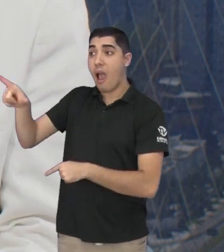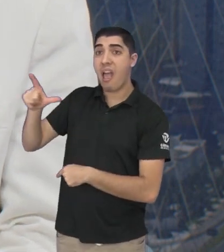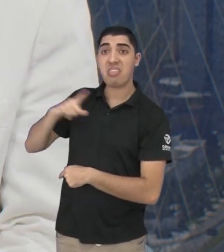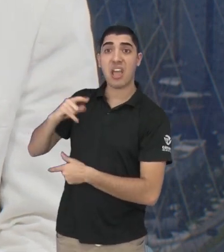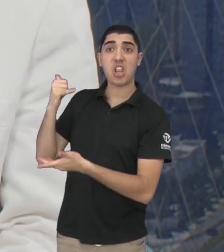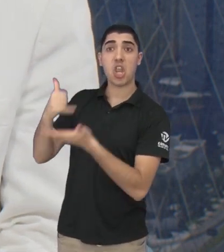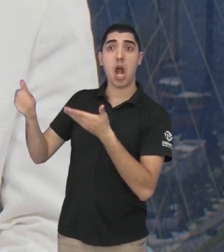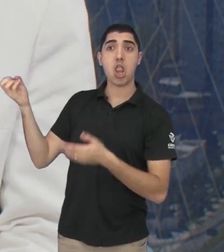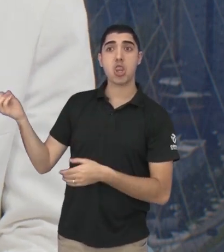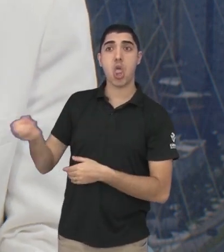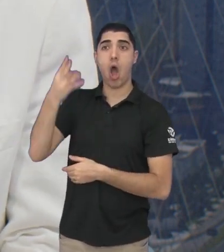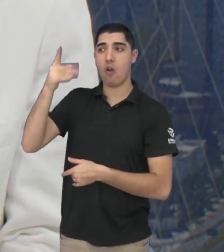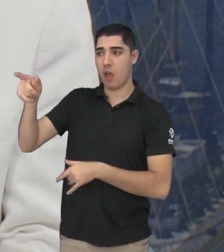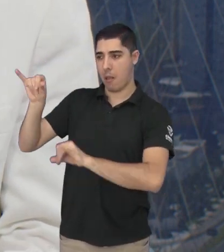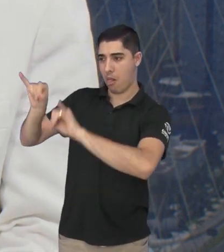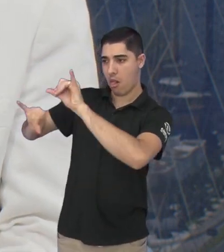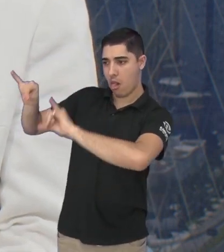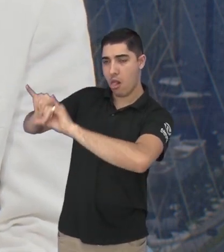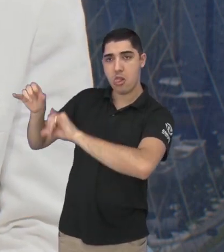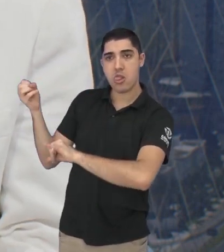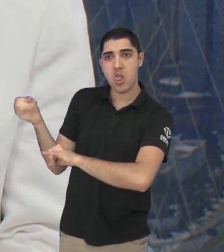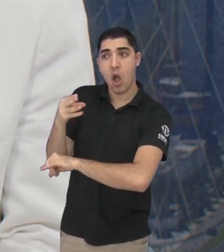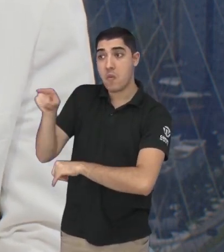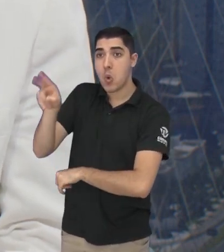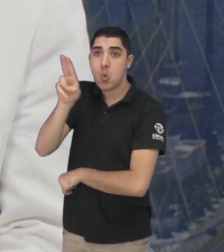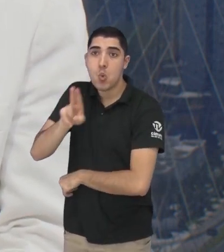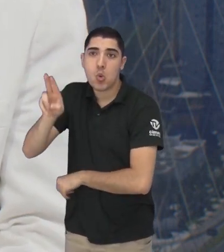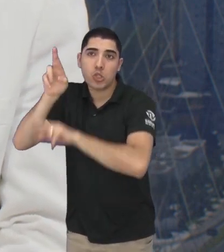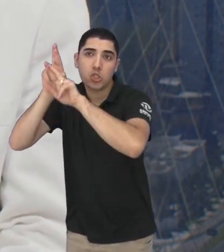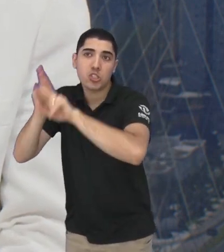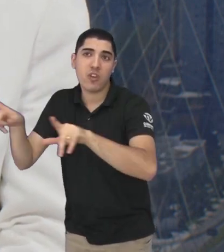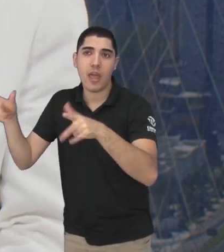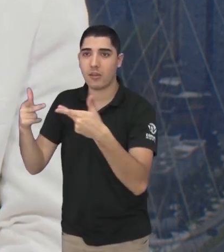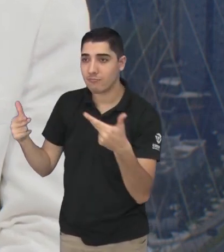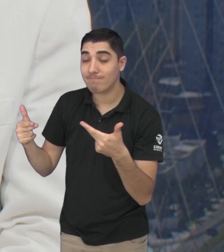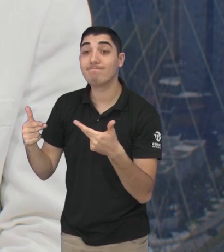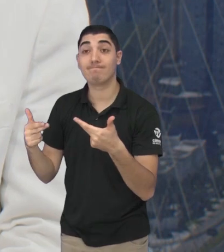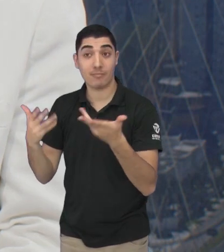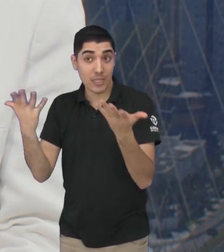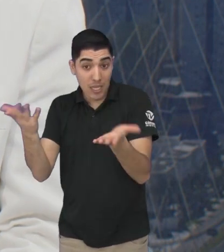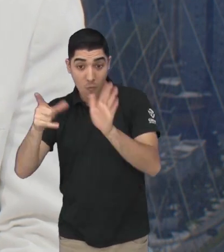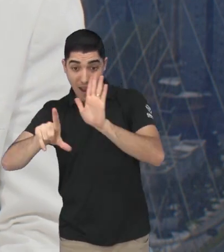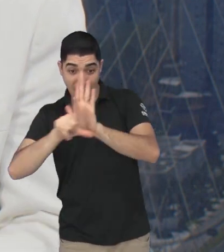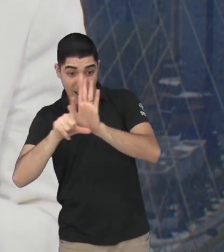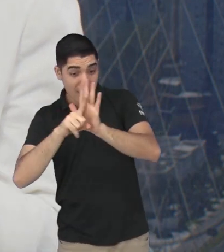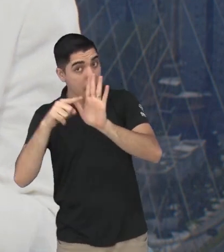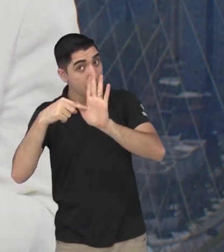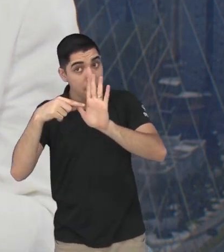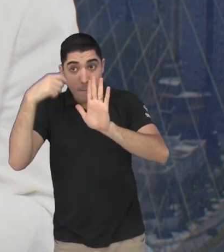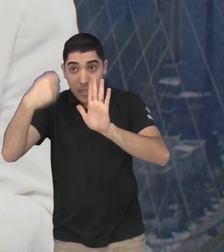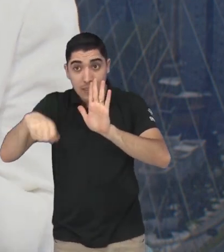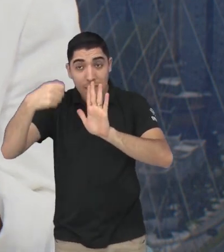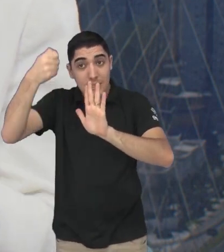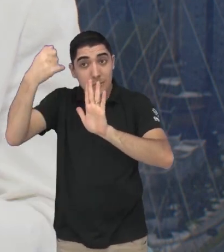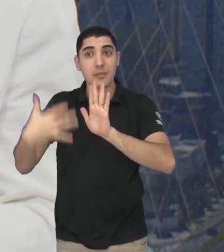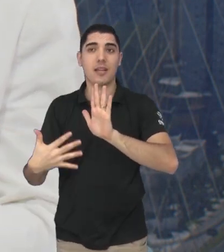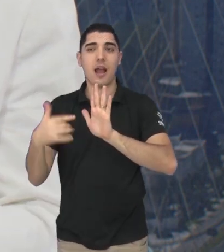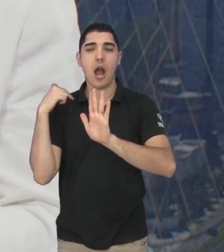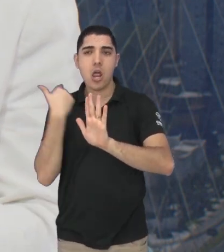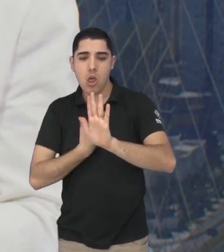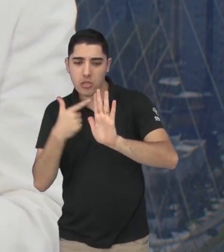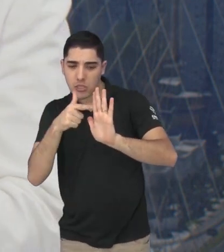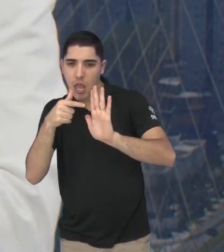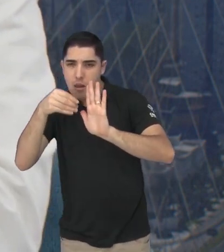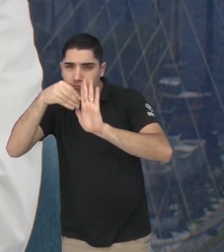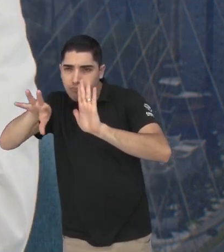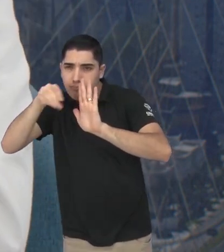algo novo, é uma substância nova, é um novo jeito de usar. Então, tudo isso nos ajuda para nos dar parâmetros